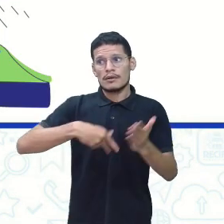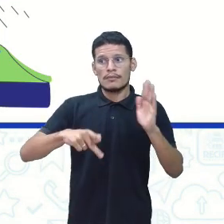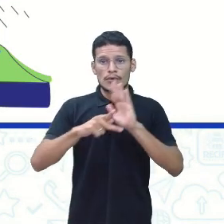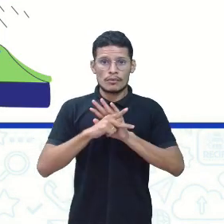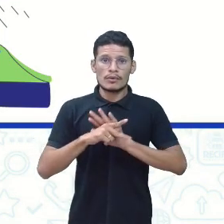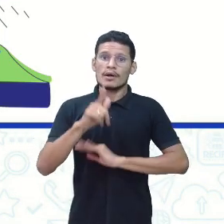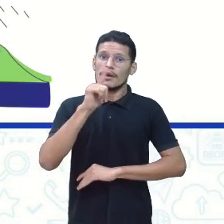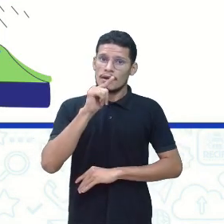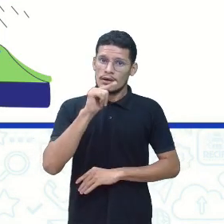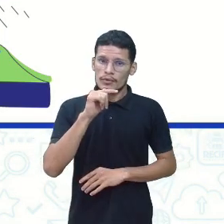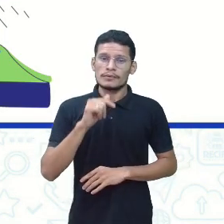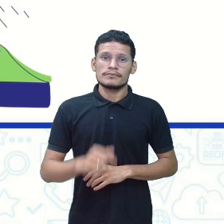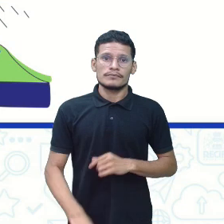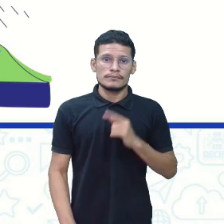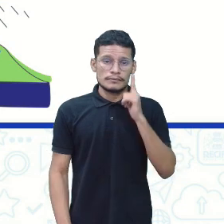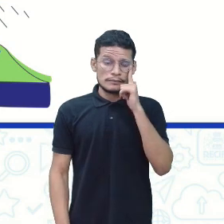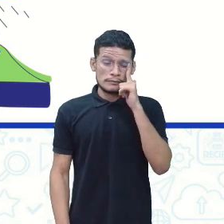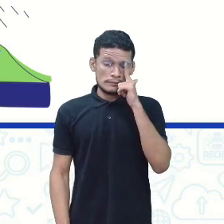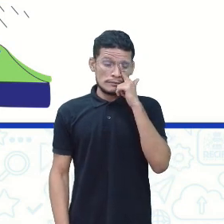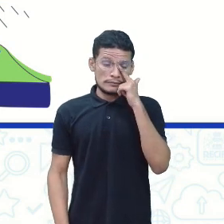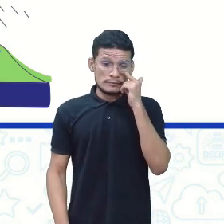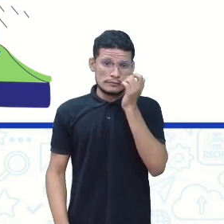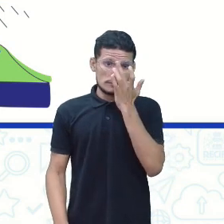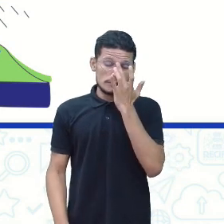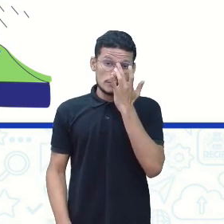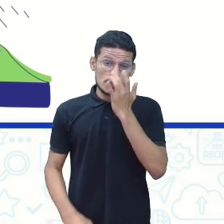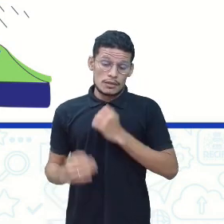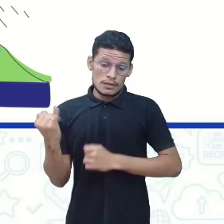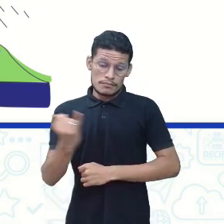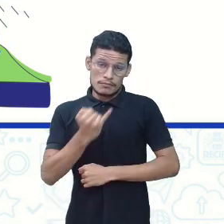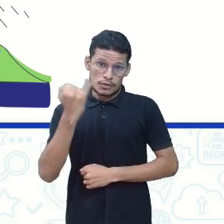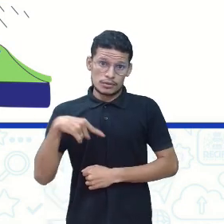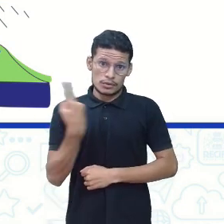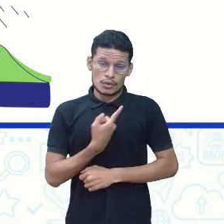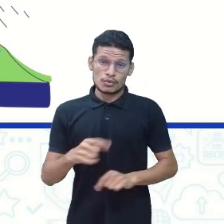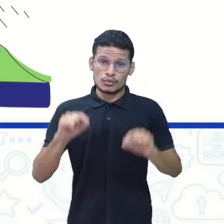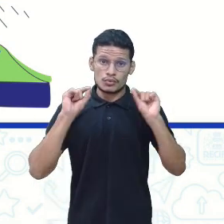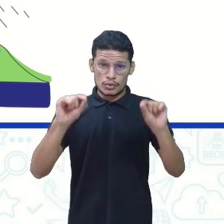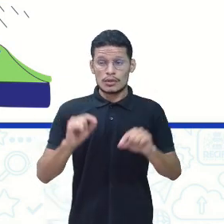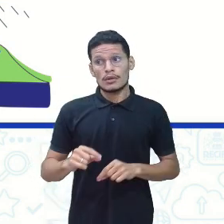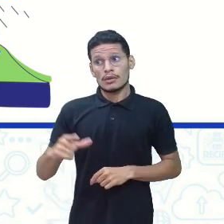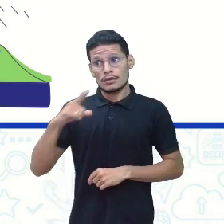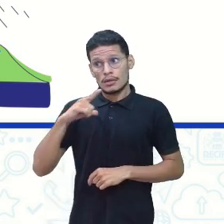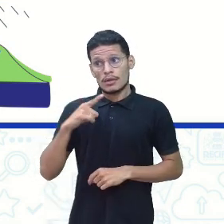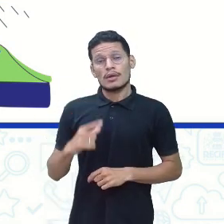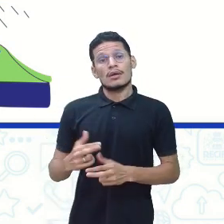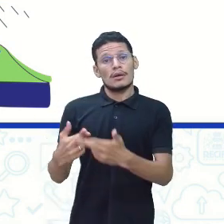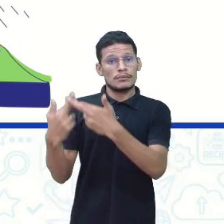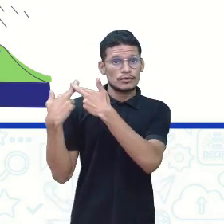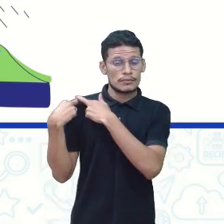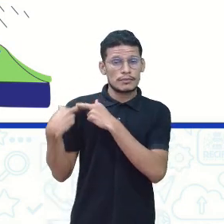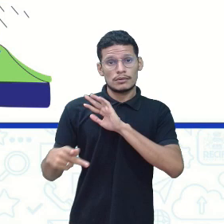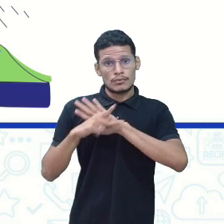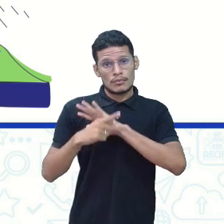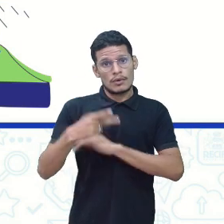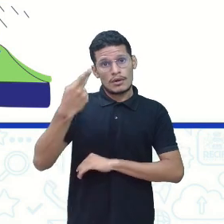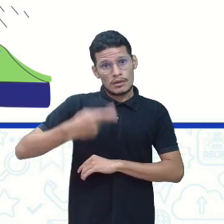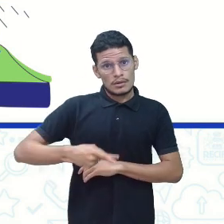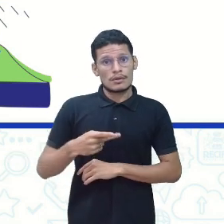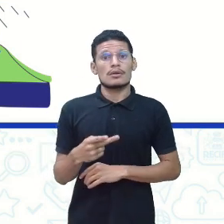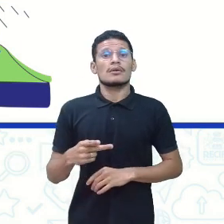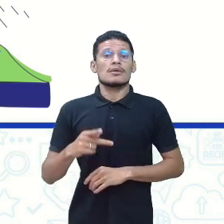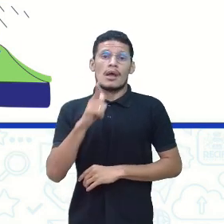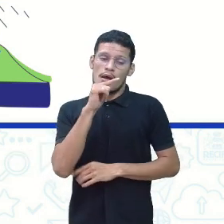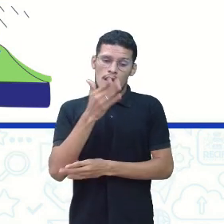água. Então é muito importante que nós tenhamos essa responsabilidade aqui com o ciclo